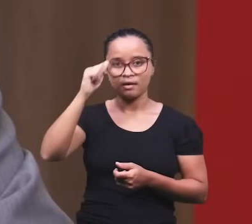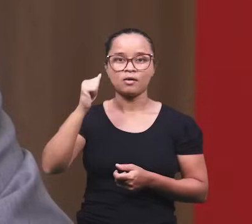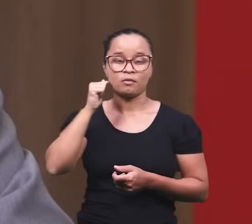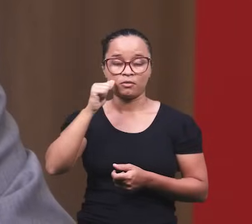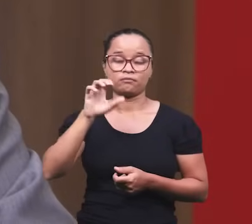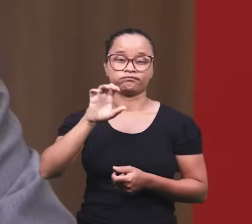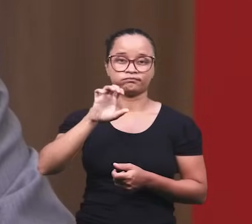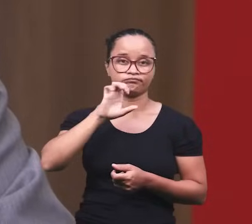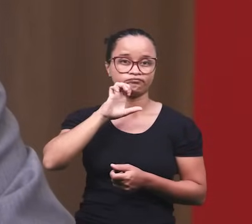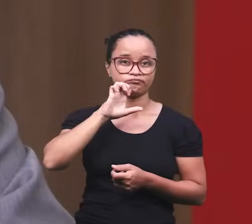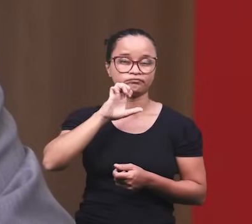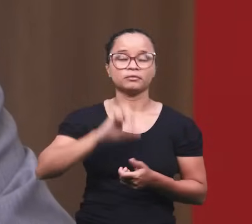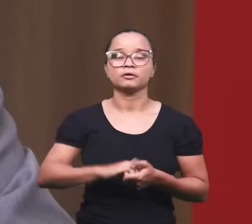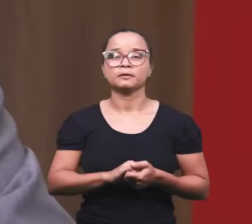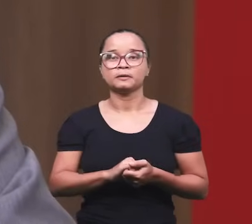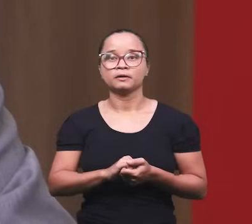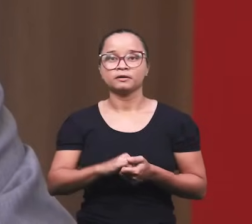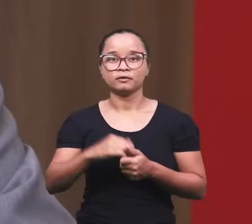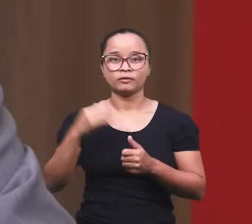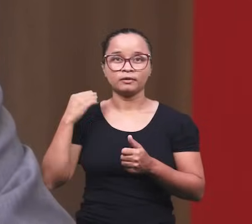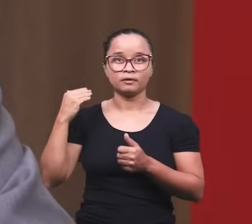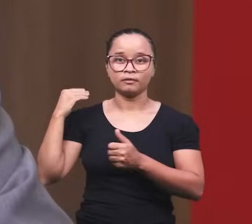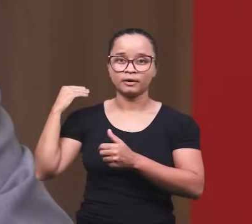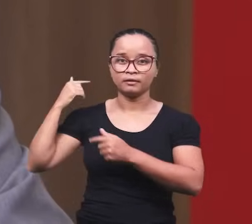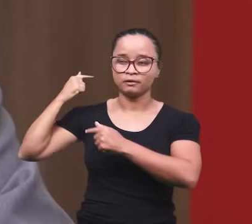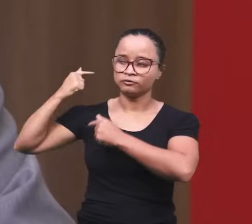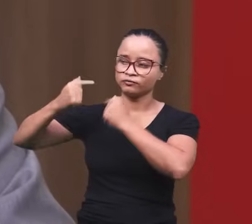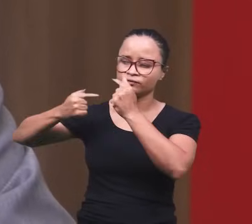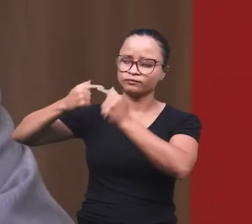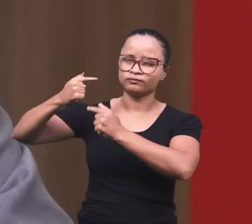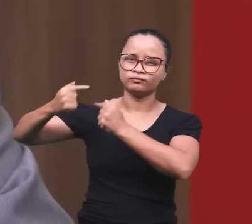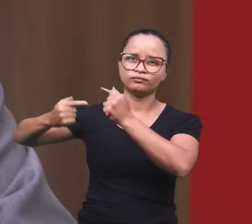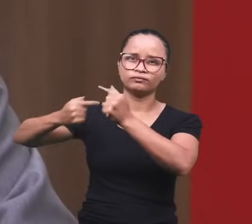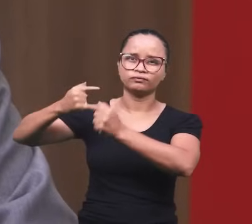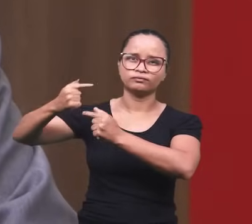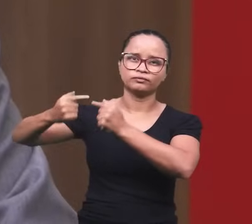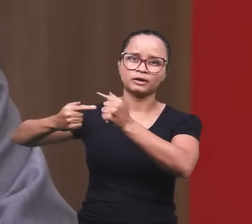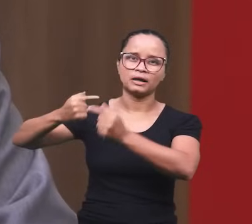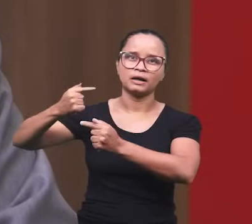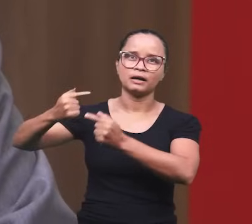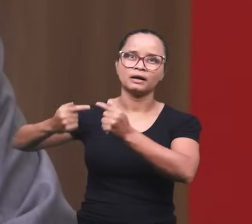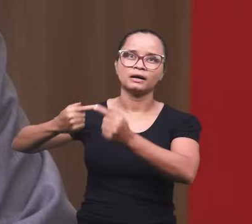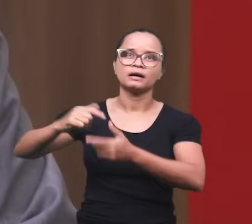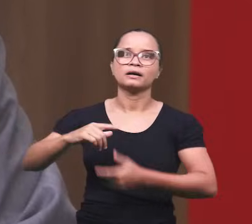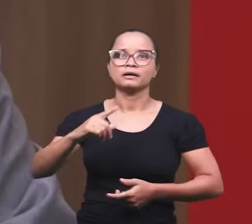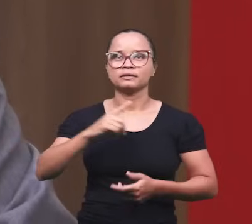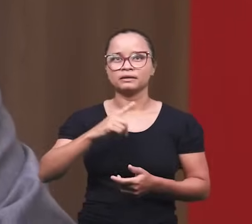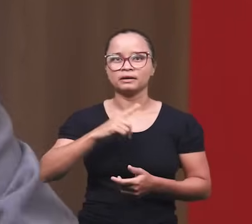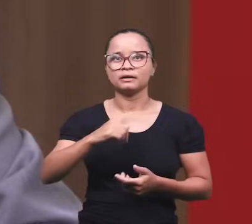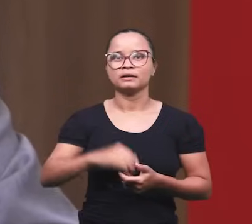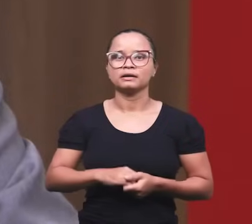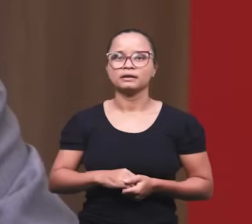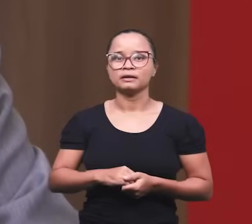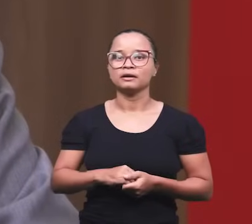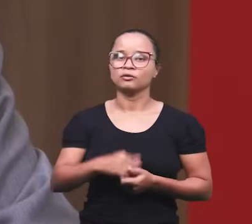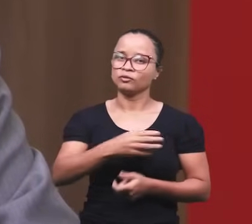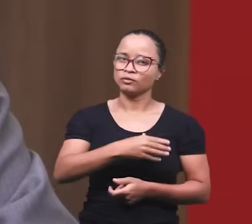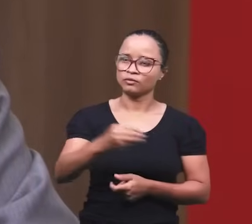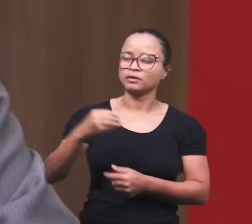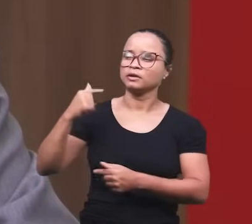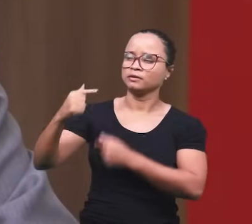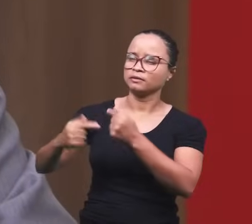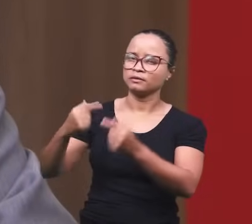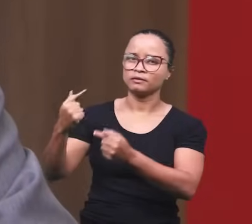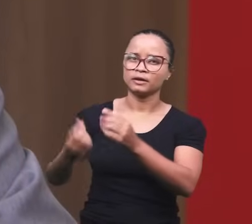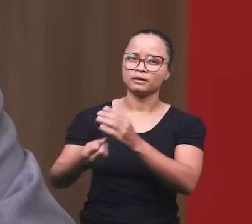e Eva depois você tem Ah vai seguir por genealogia de Adão o filho sete né e e